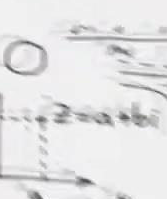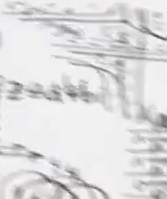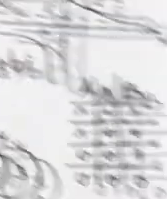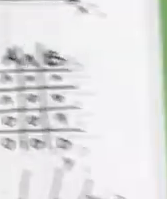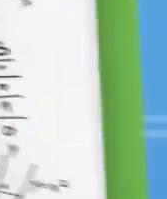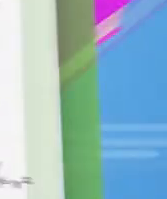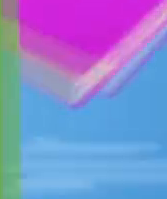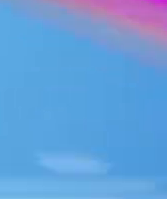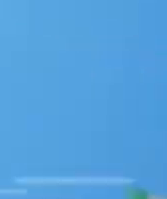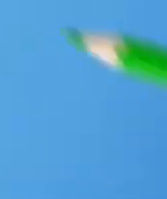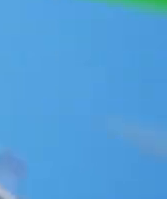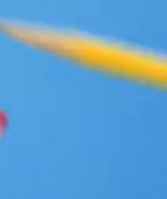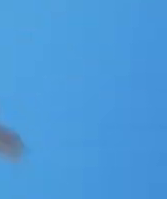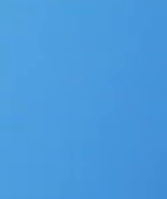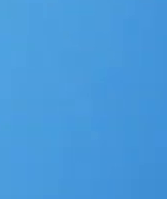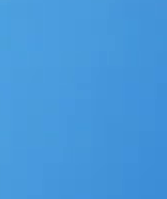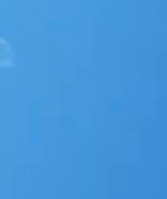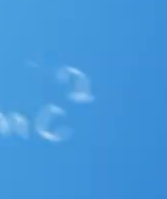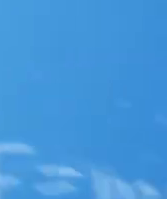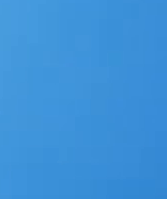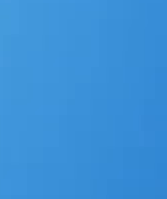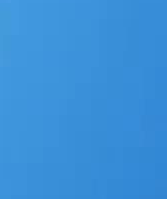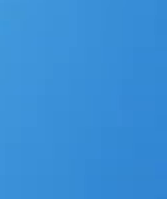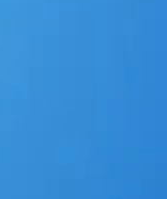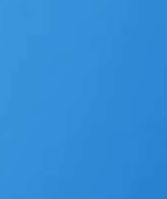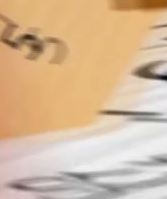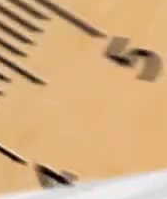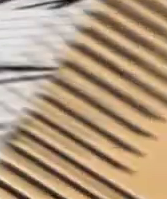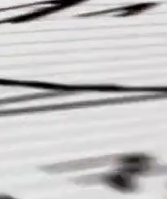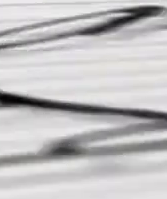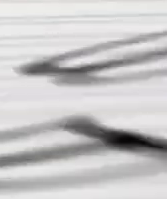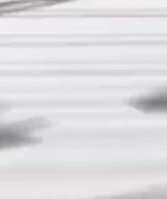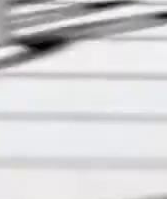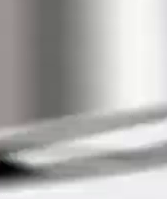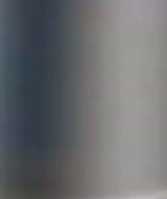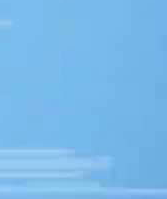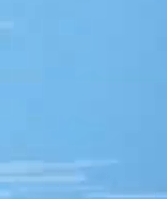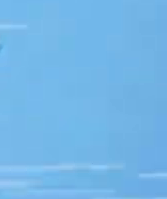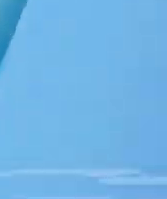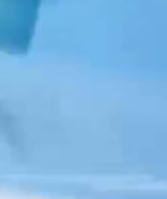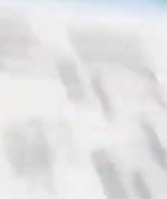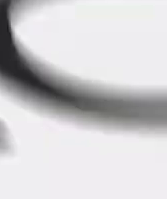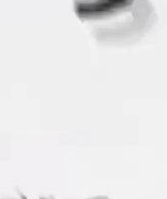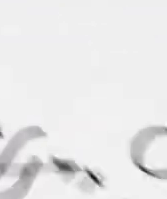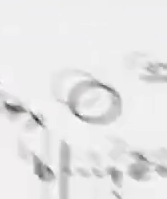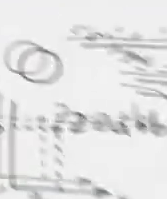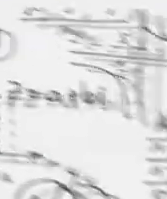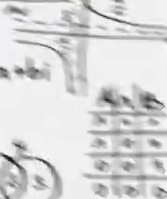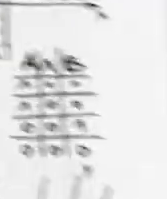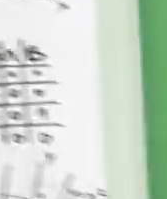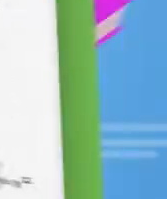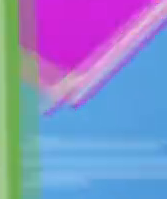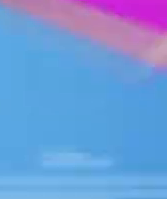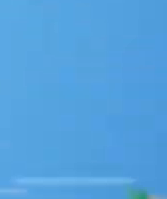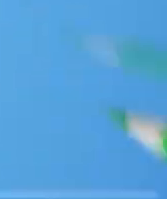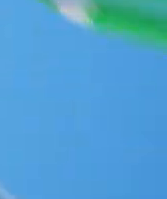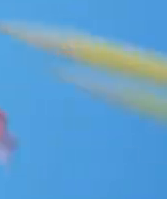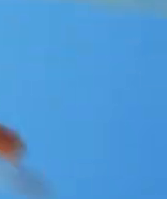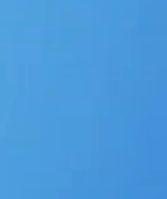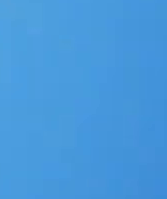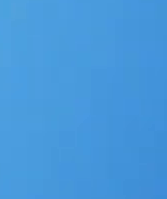Estamos de volta para falar da metodologia Waldorf. A gente vê bastante movimento dentro de uma escola com essa metodologia, é isso